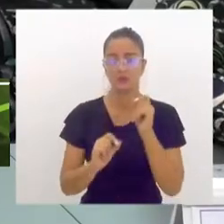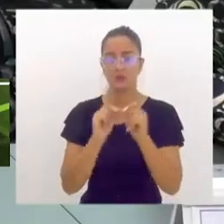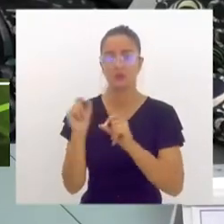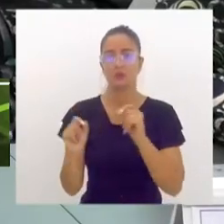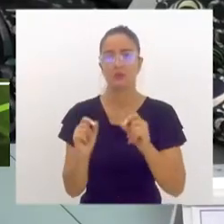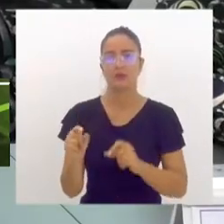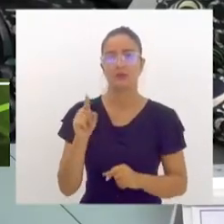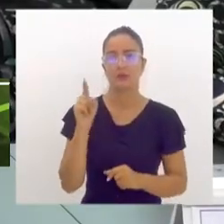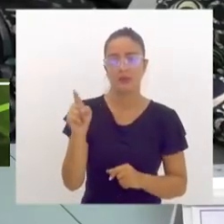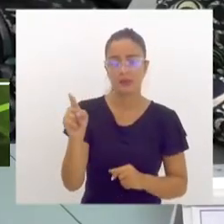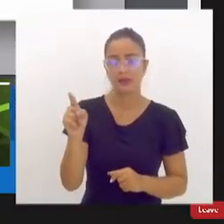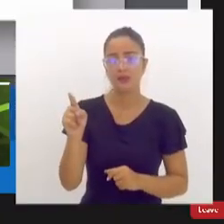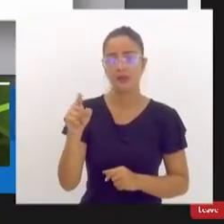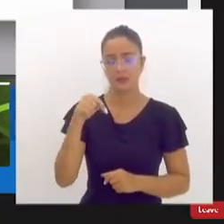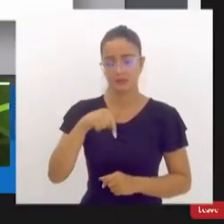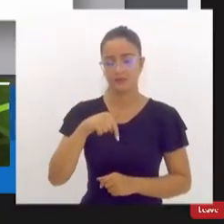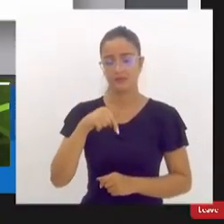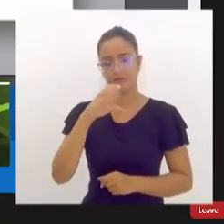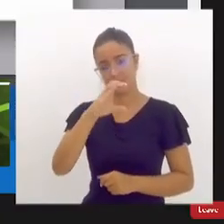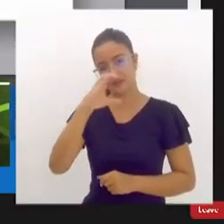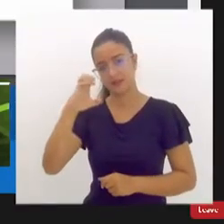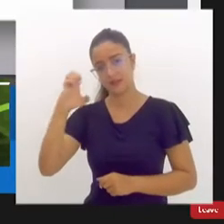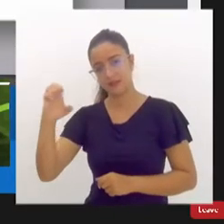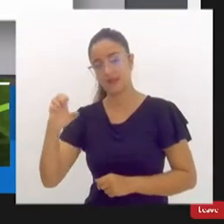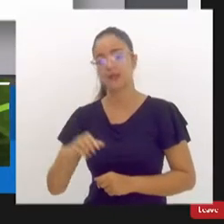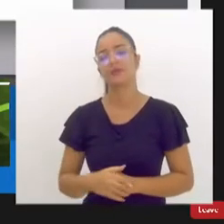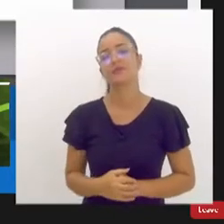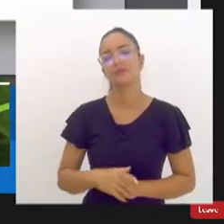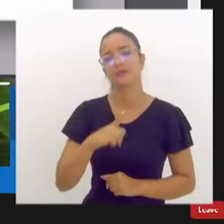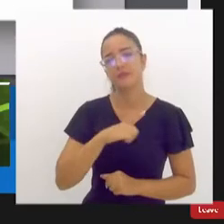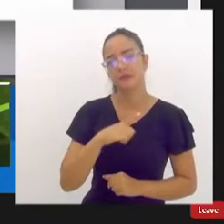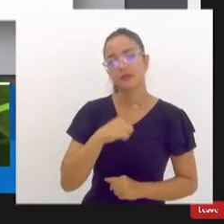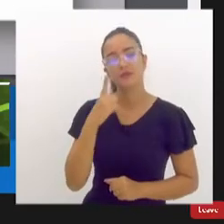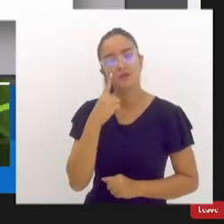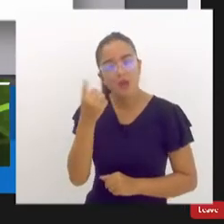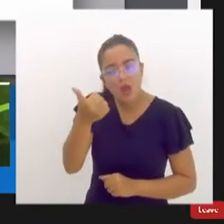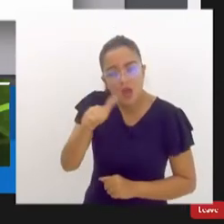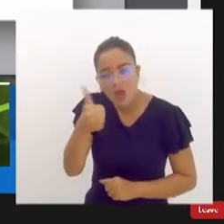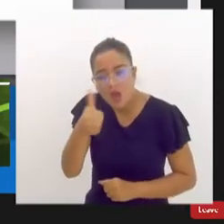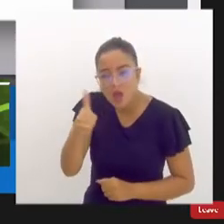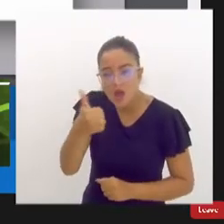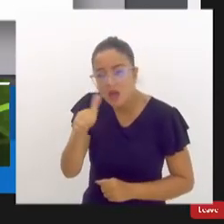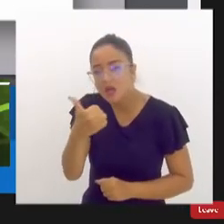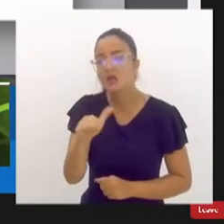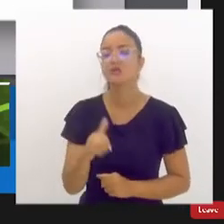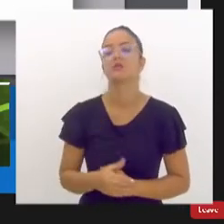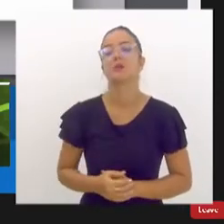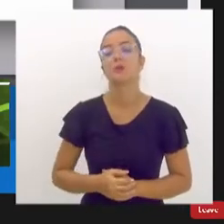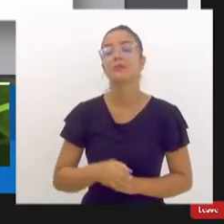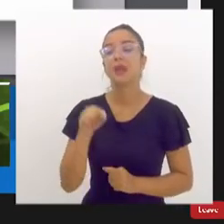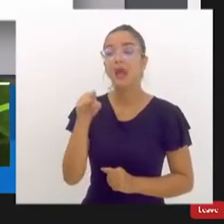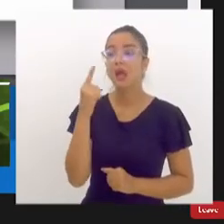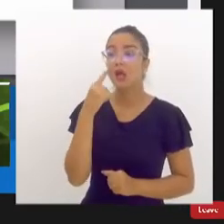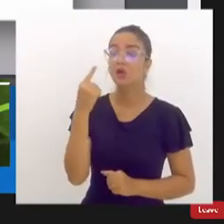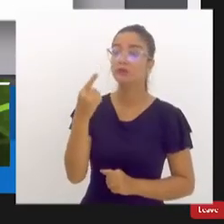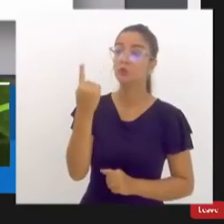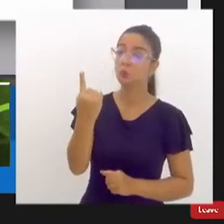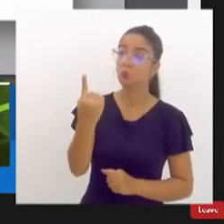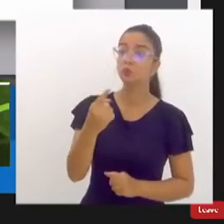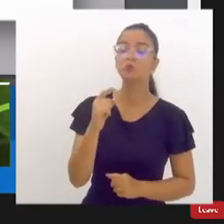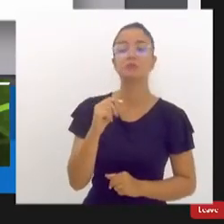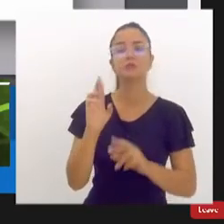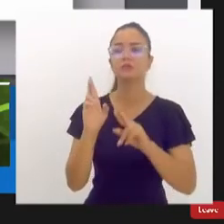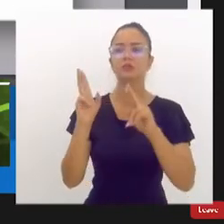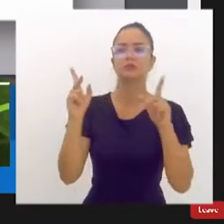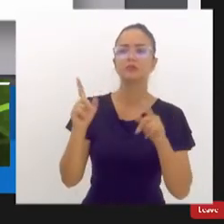onde o Conselho exerceu esse ano a sua atividade de avaliação, e esse caso emblemático tinha